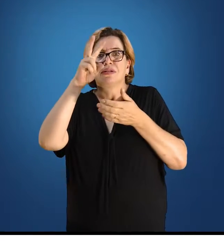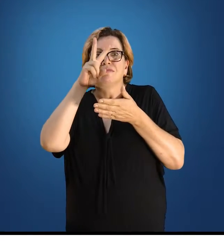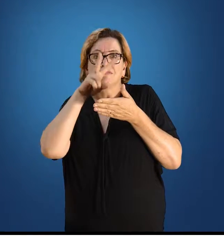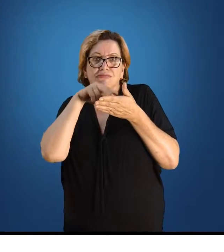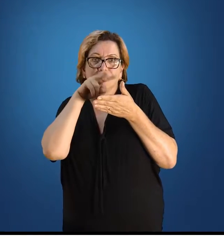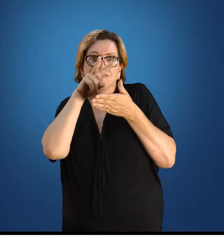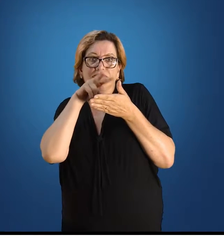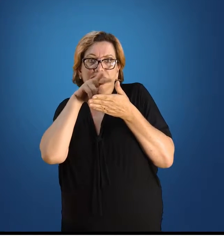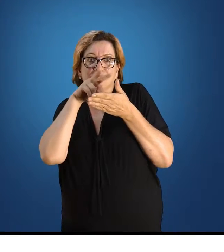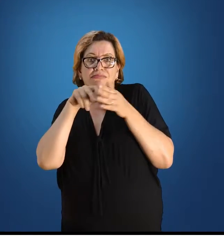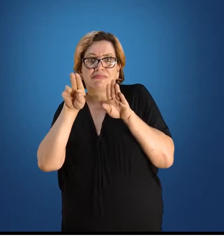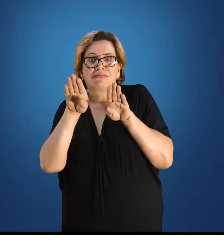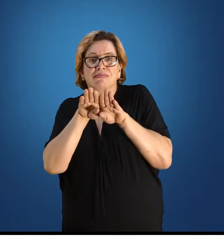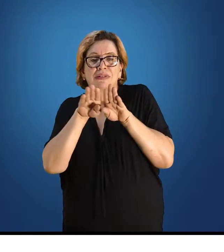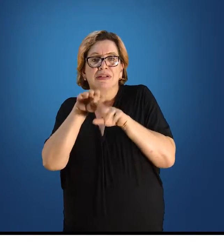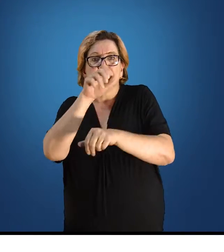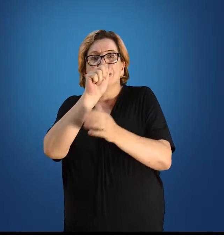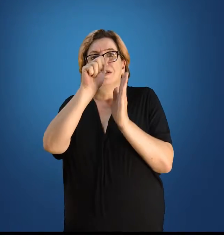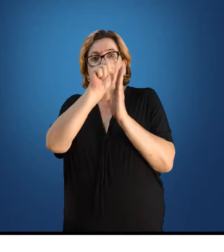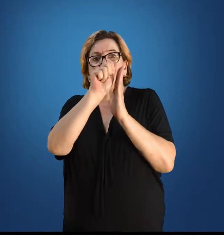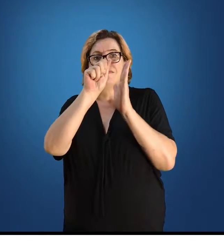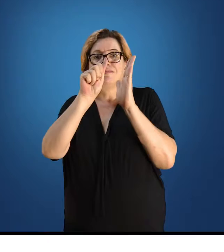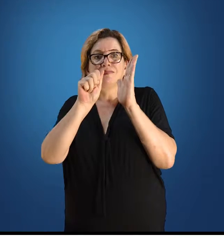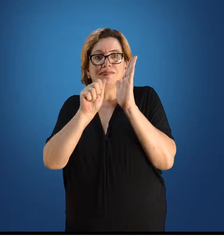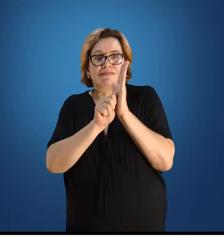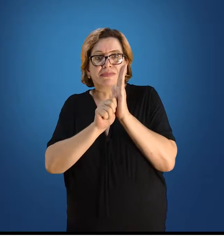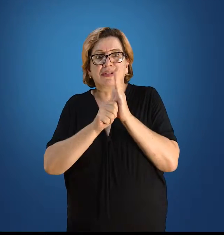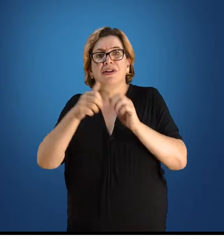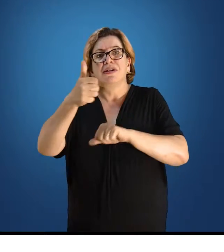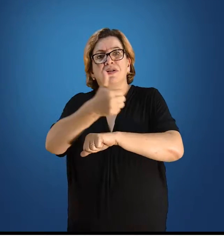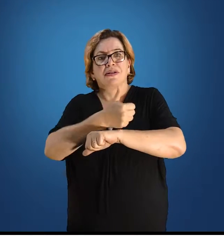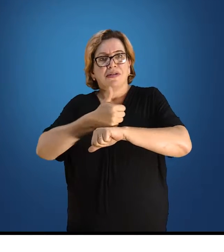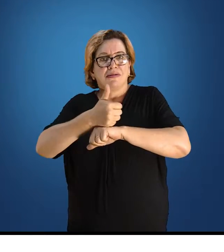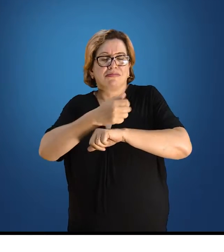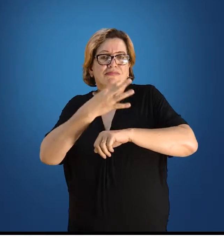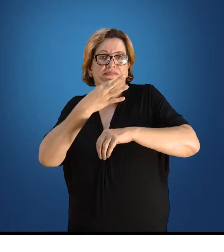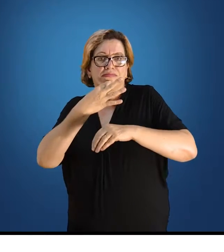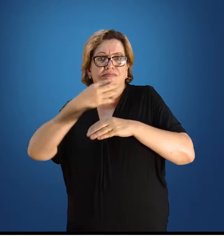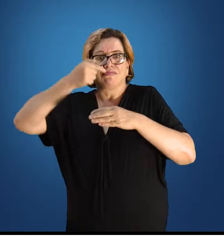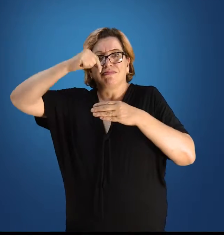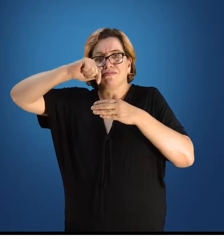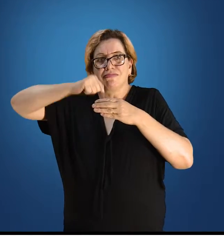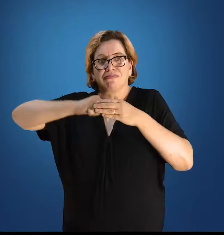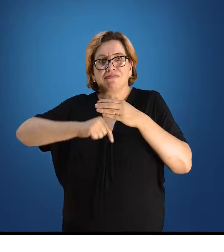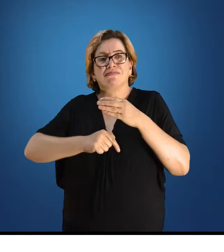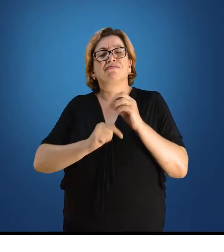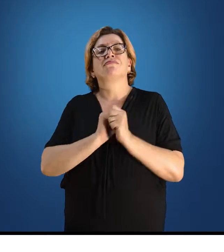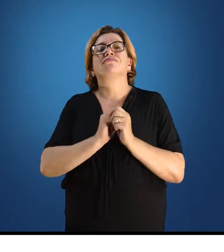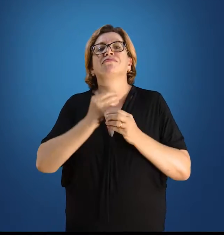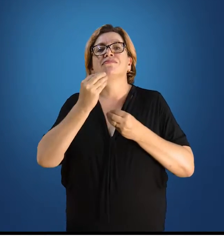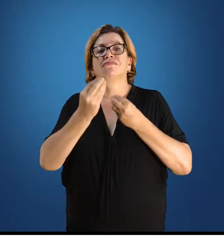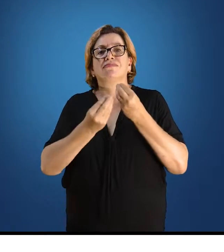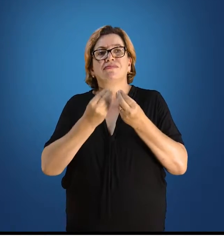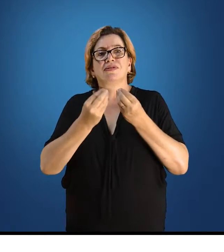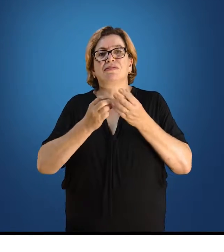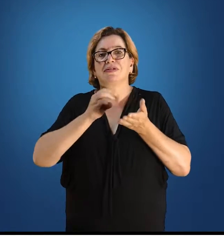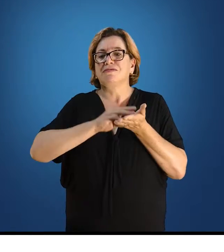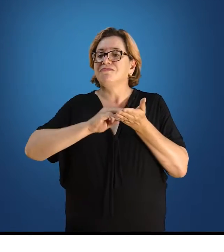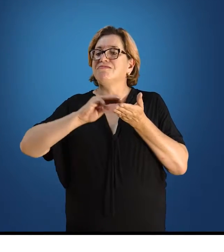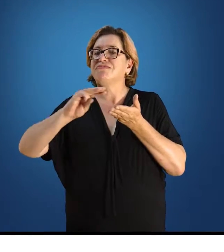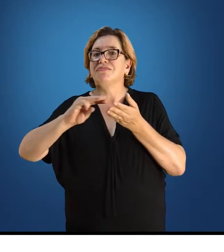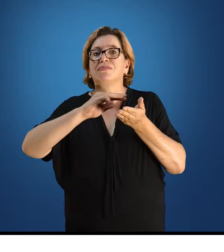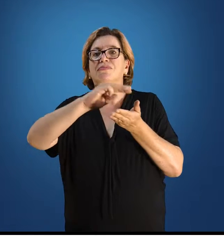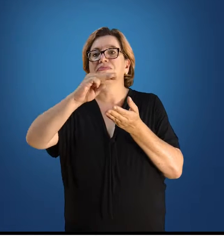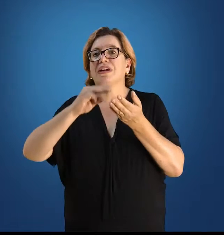profissionais mais próximos da sua área, com mais conhecimento específico dentro da área do artigo, e vai enviar esse artigo